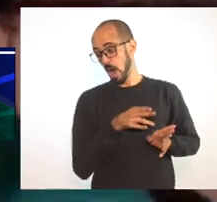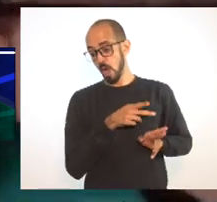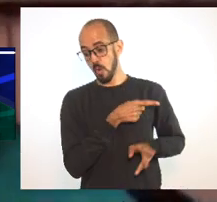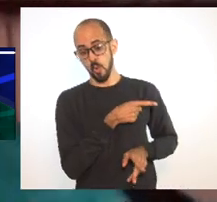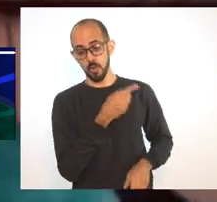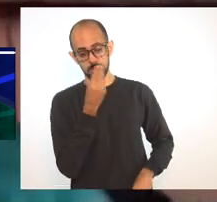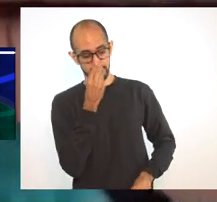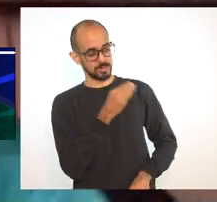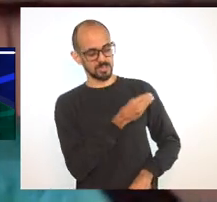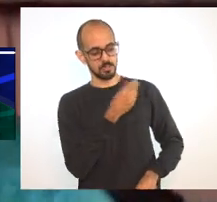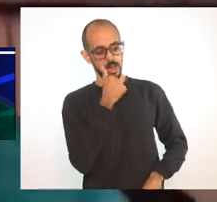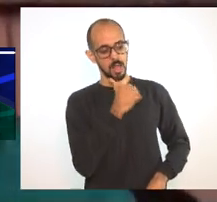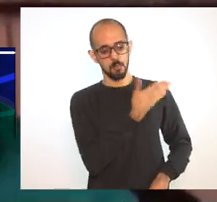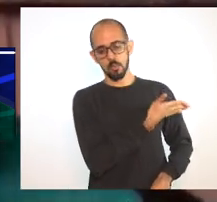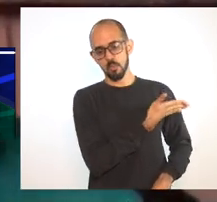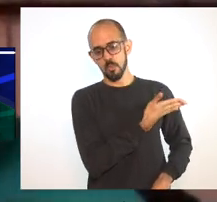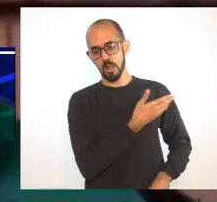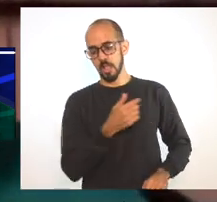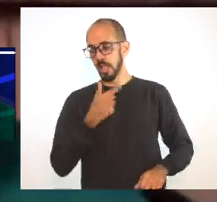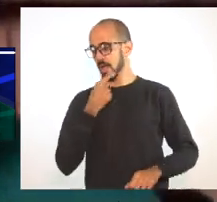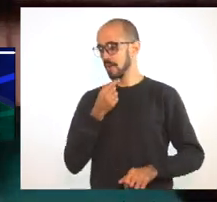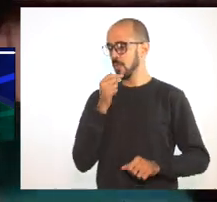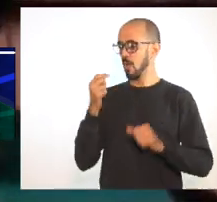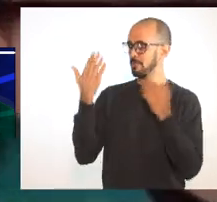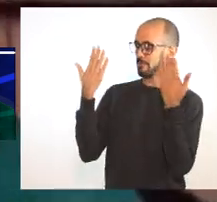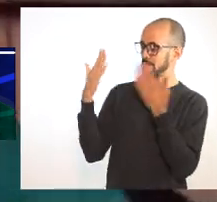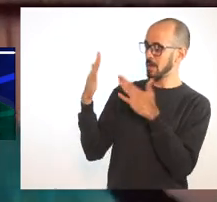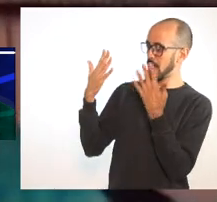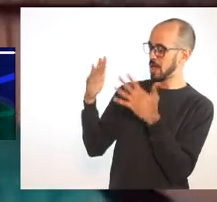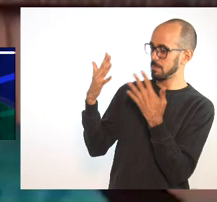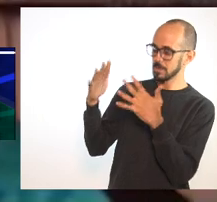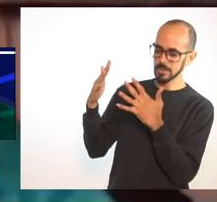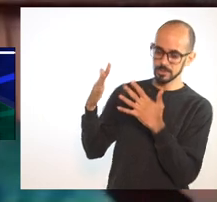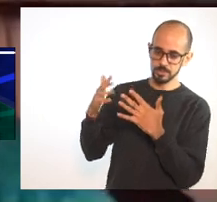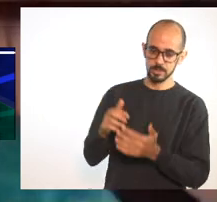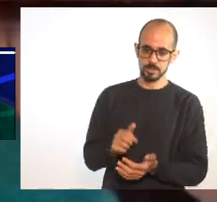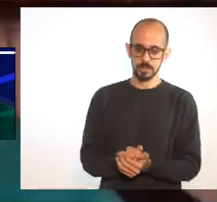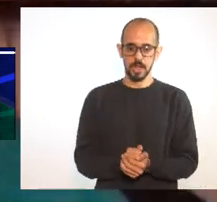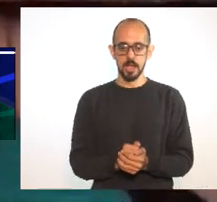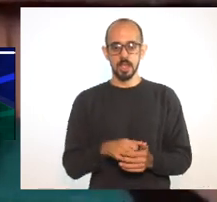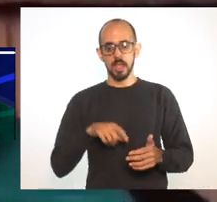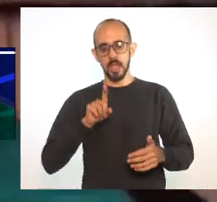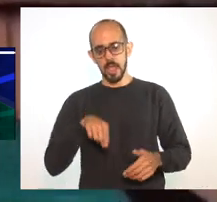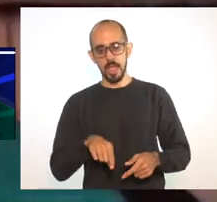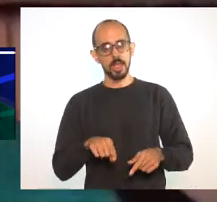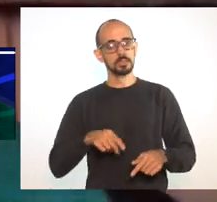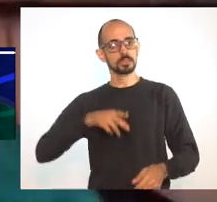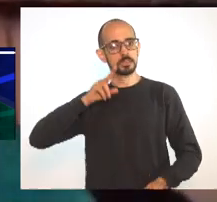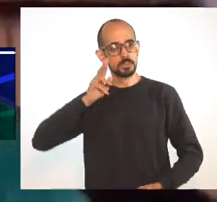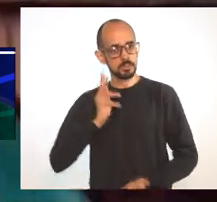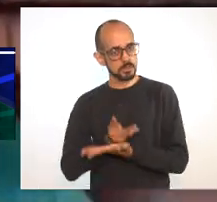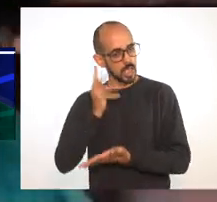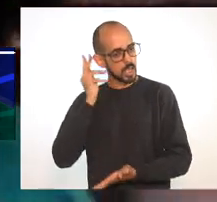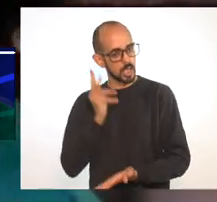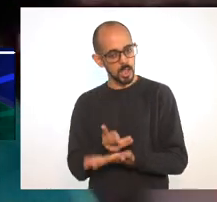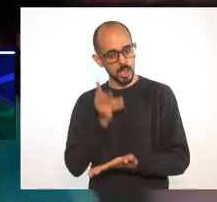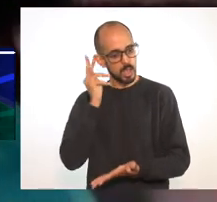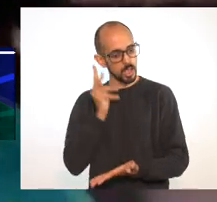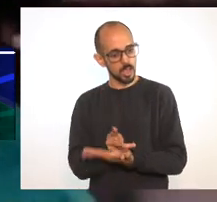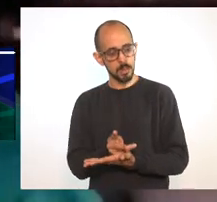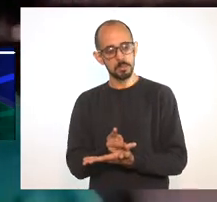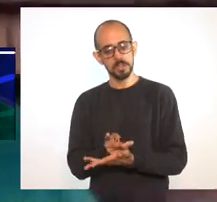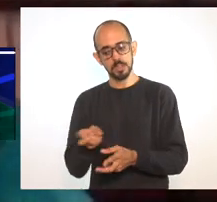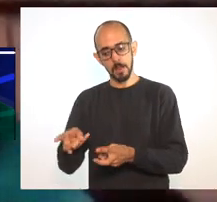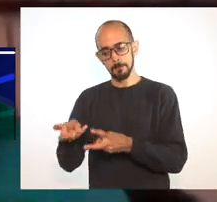e é ovacionado por vezes, né? Como reiteradamente nós vemos em muitos